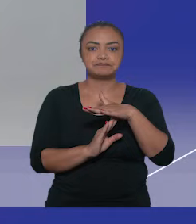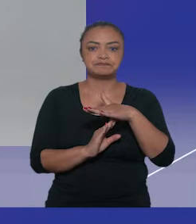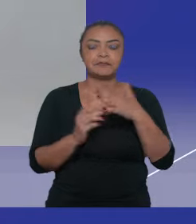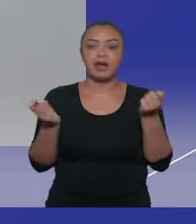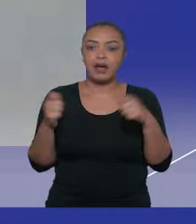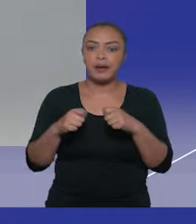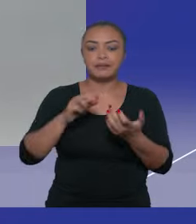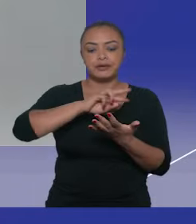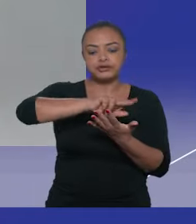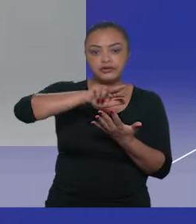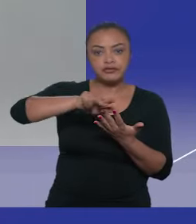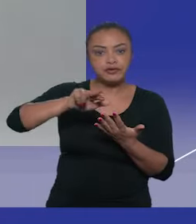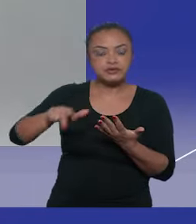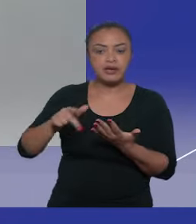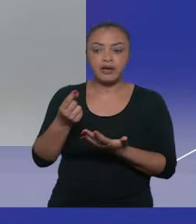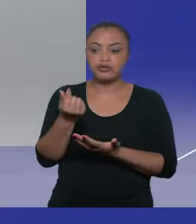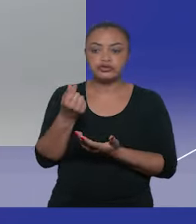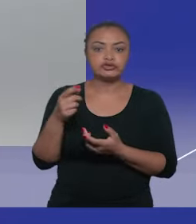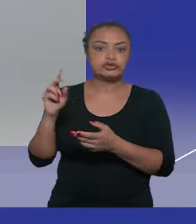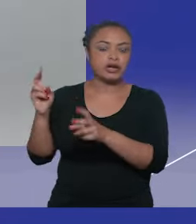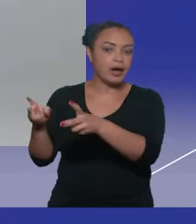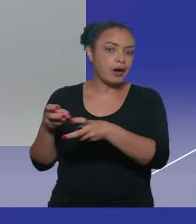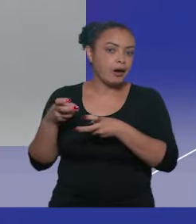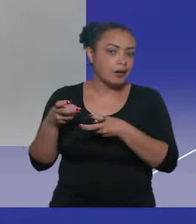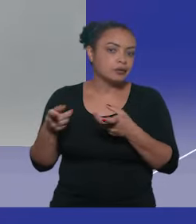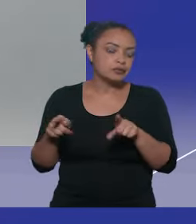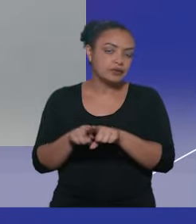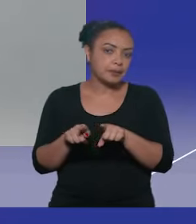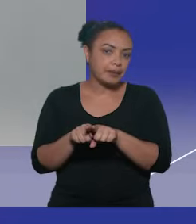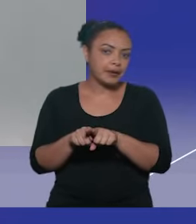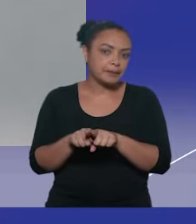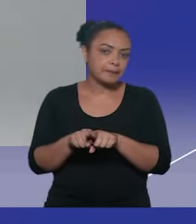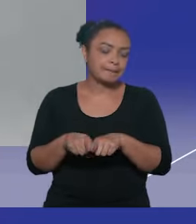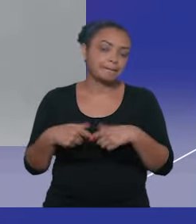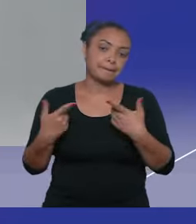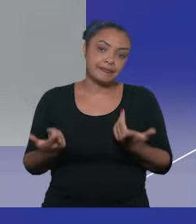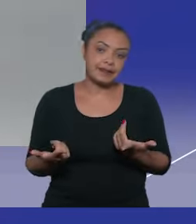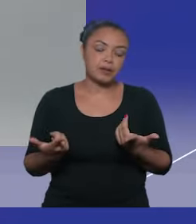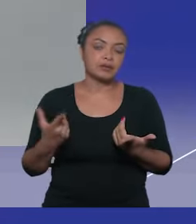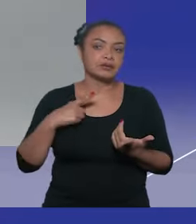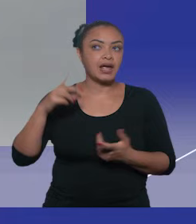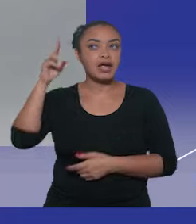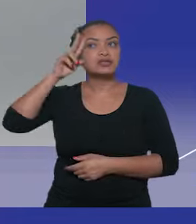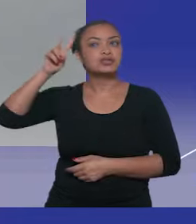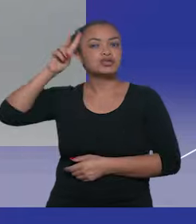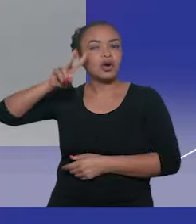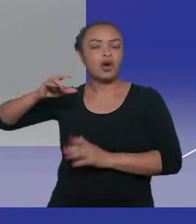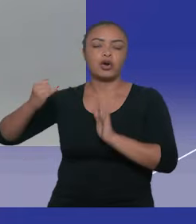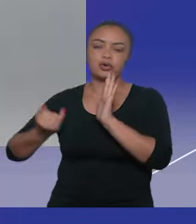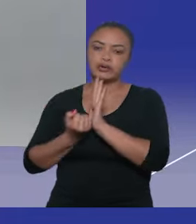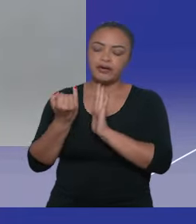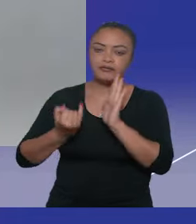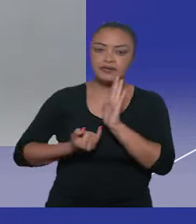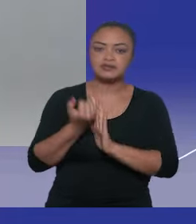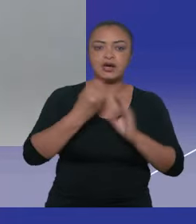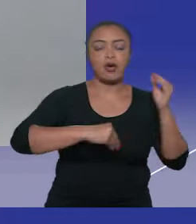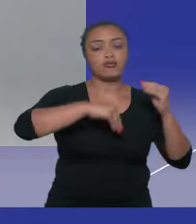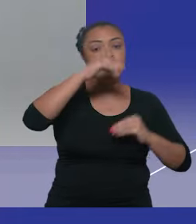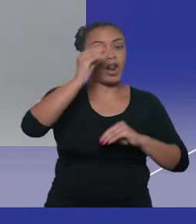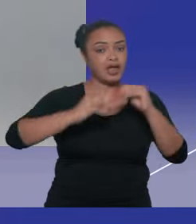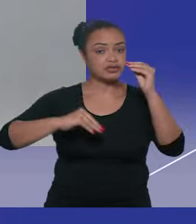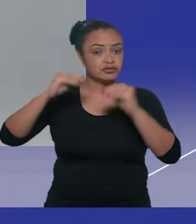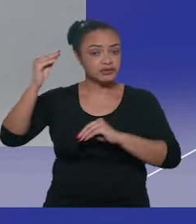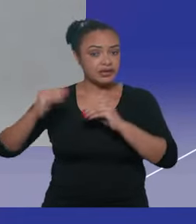mais propriedade, mas limita a nossa capacidade de diversificação, de ganhos. Gigante. Acho que tem muito a ver com o nosso